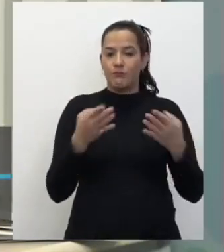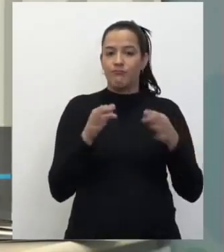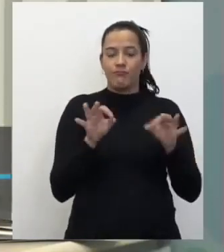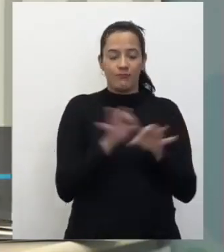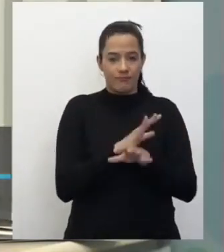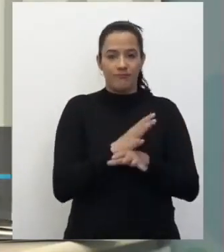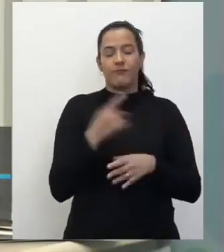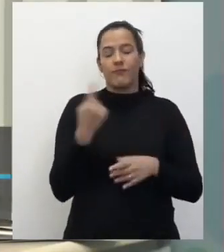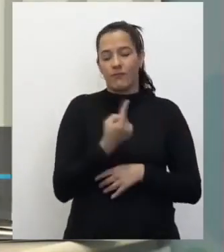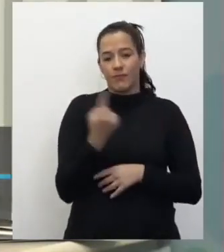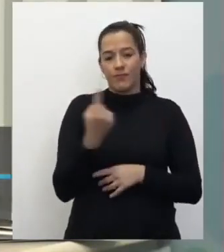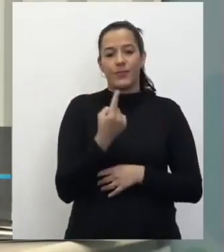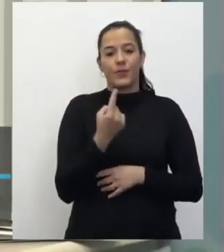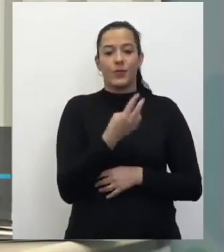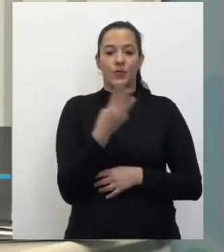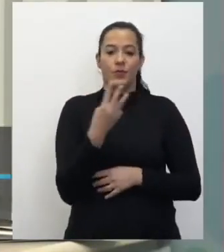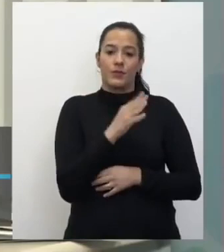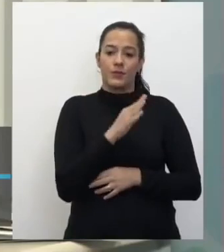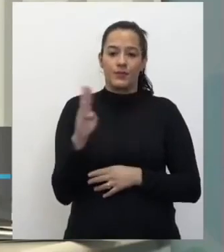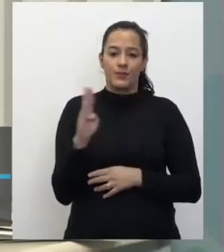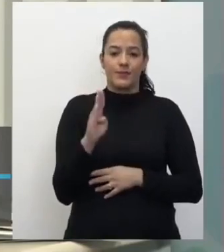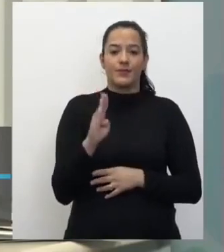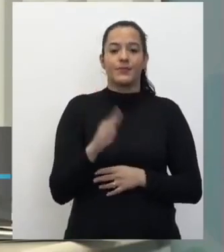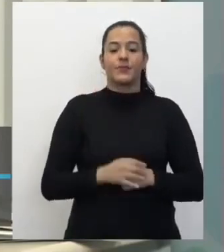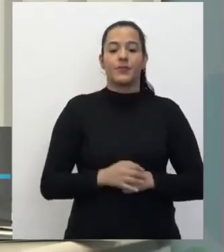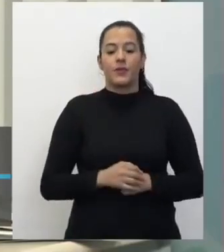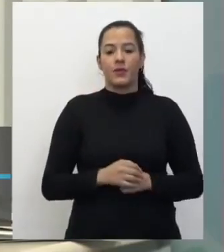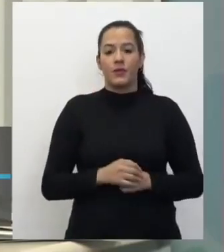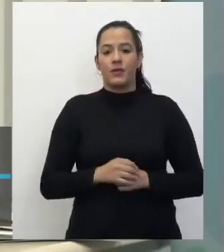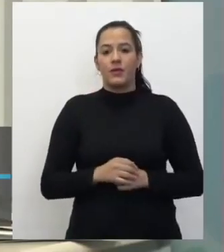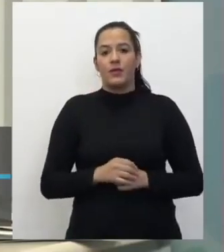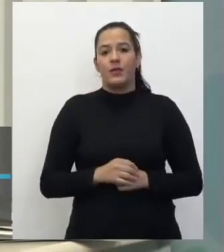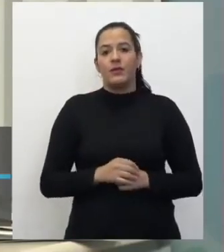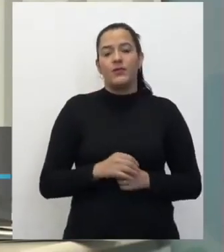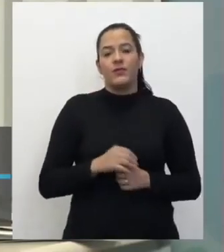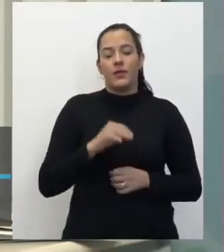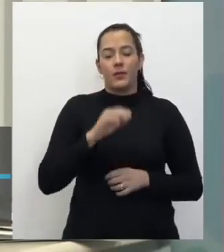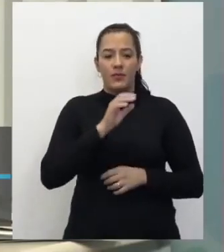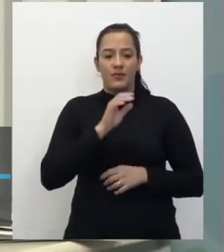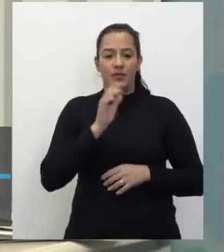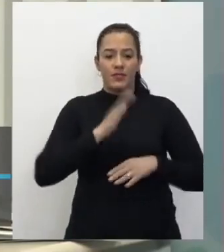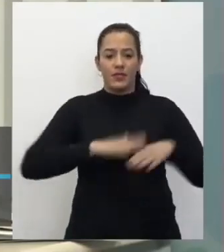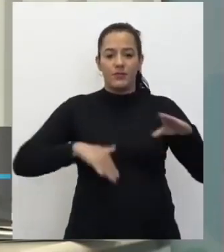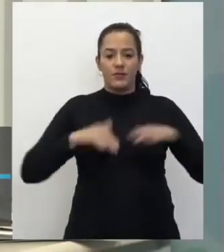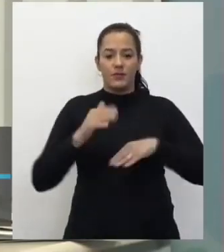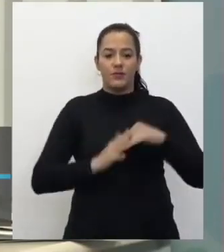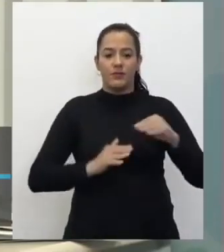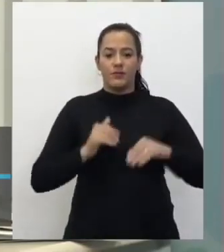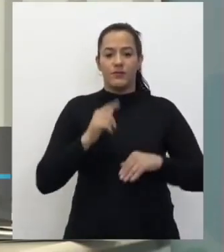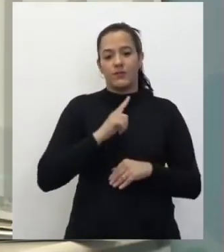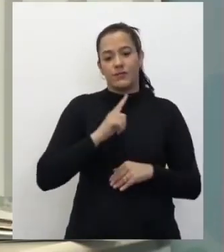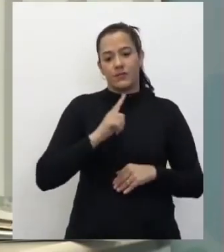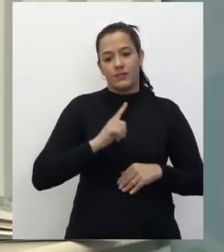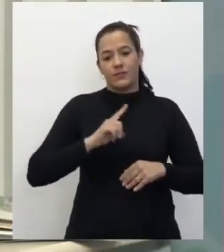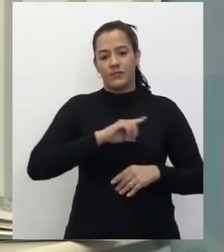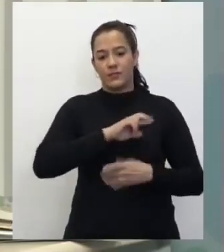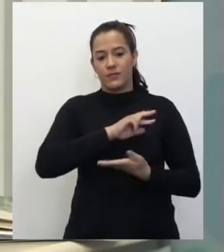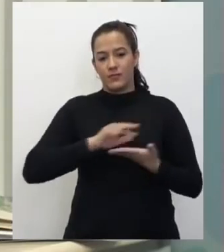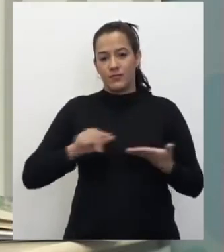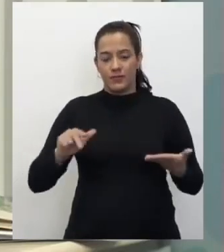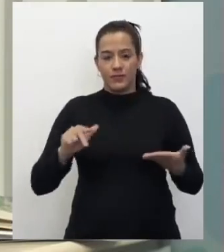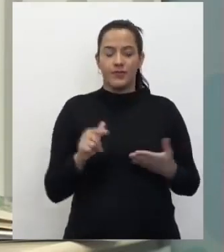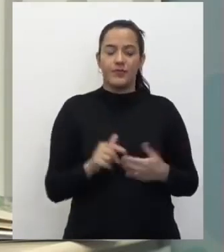terceiro bimestre. Alguns alunos falam ainda no chat, não tem o material. Vocês podem correr lá no Google, procurar. Aliás, gente, vou até